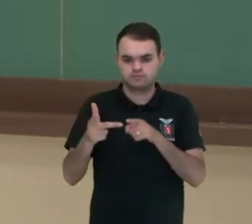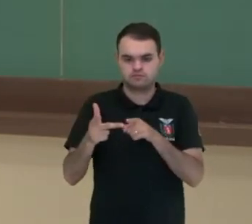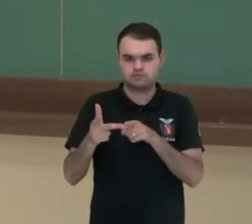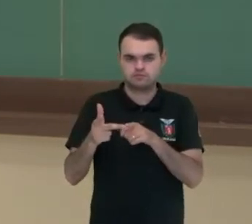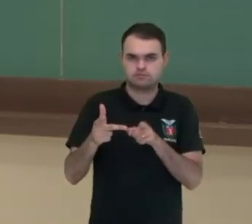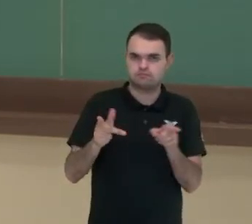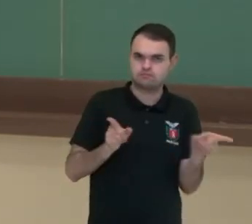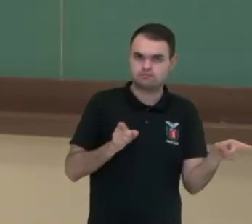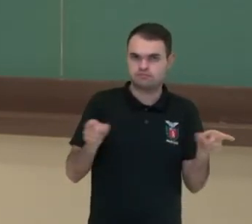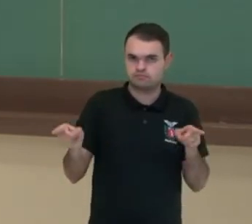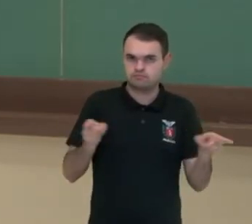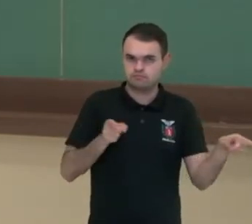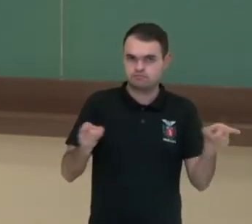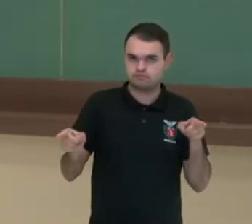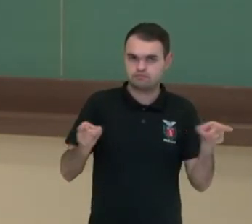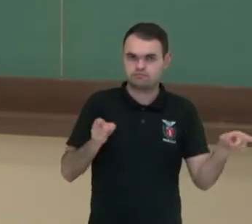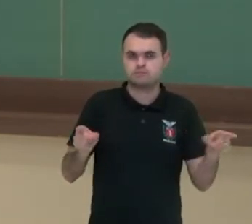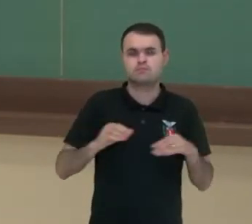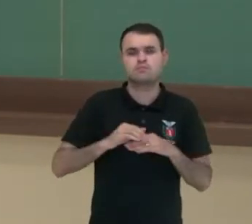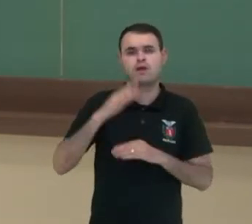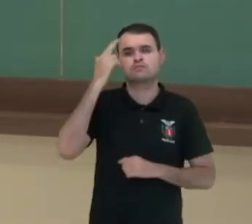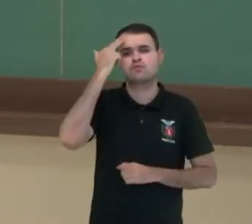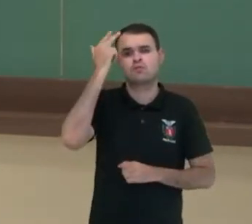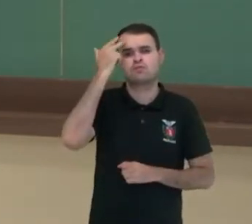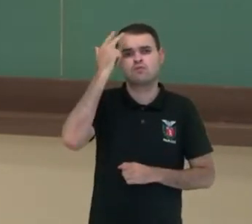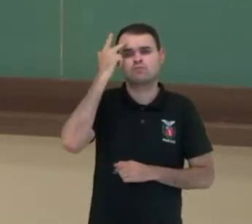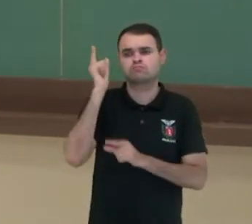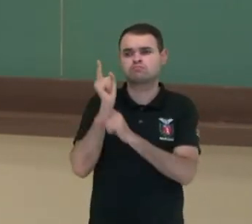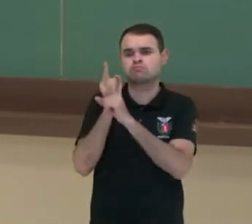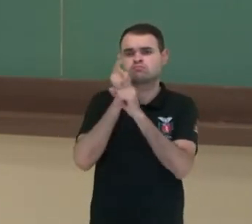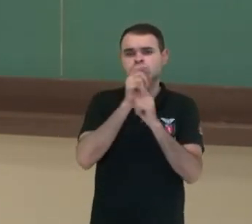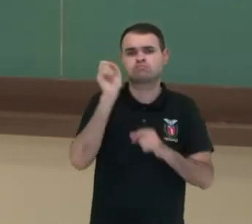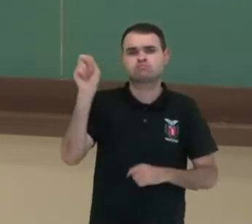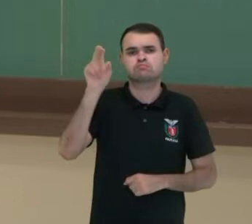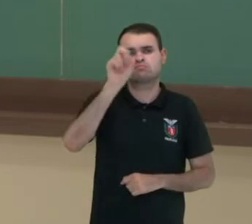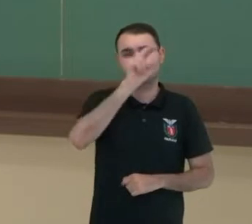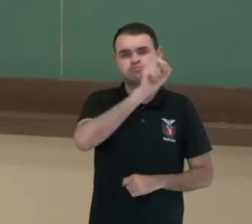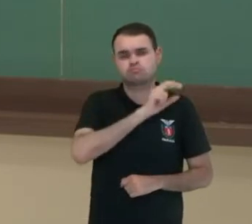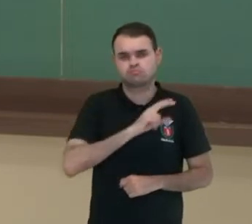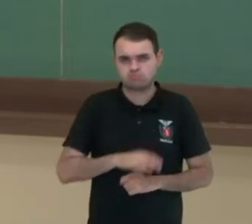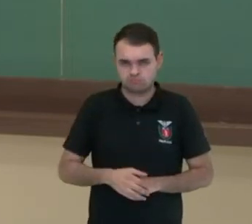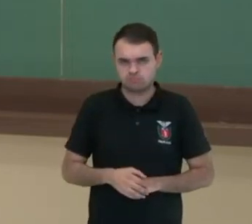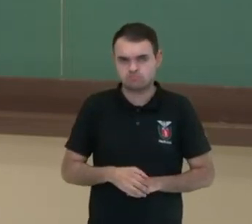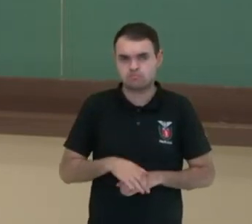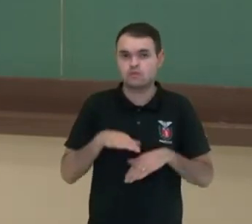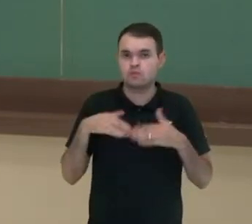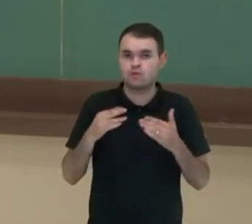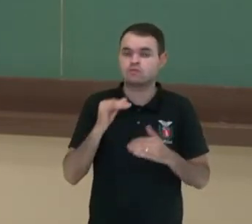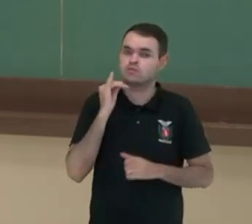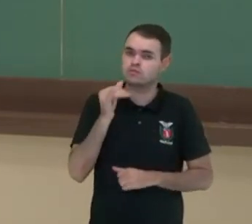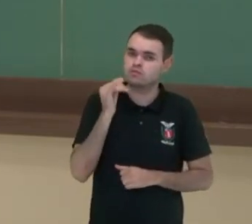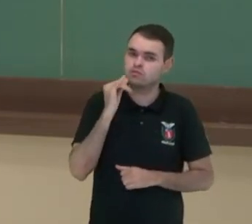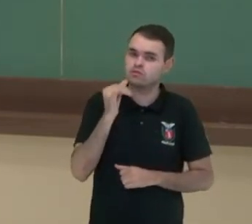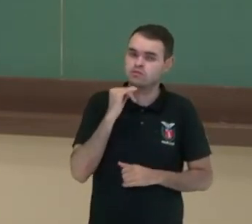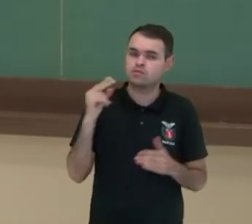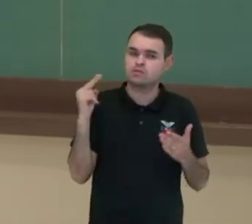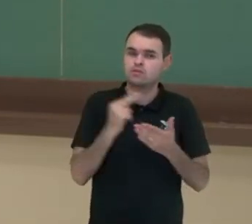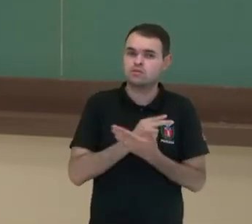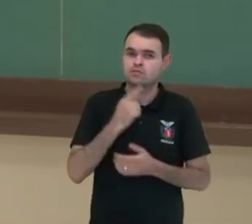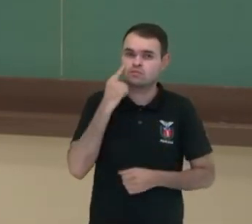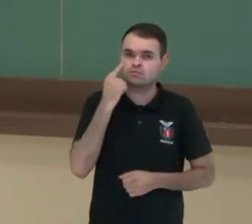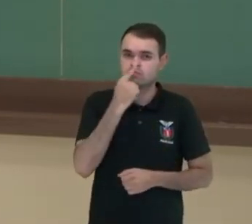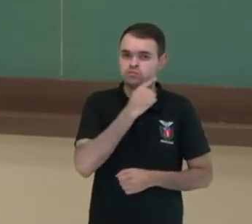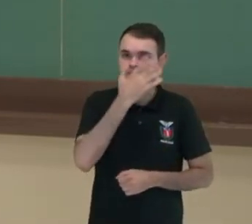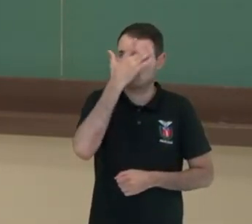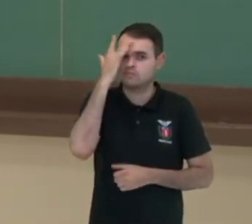a terceira pessoa é o mais comum que nós vamos encontrar, né? Quando a narração ela está ocorrendo do ponto de vista de alguém